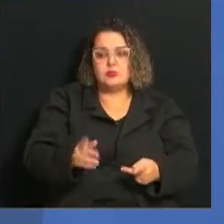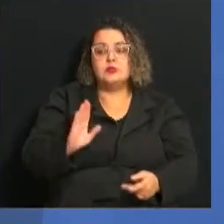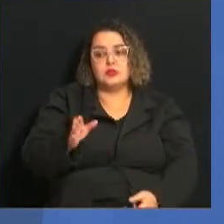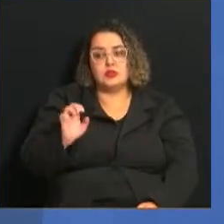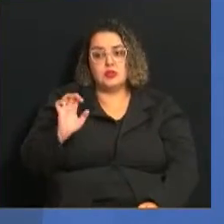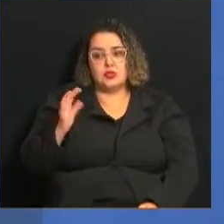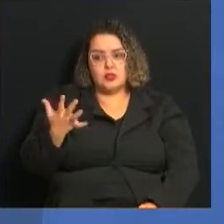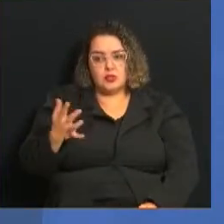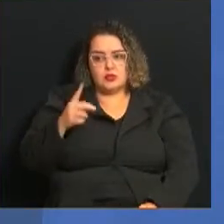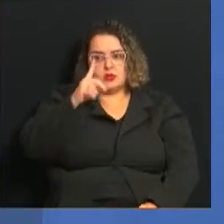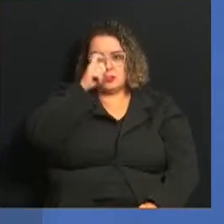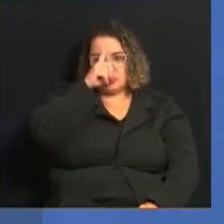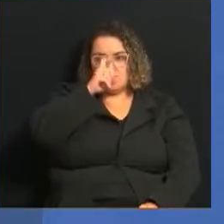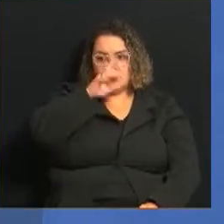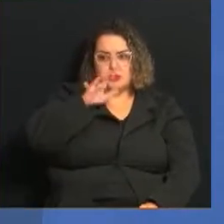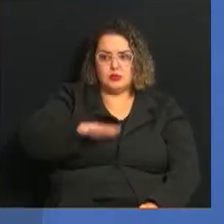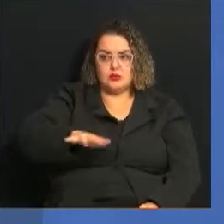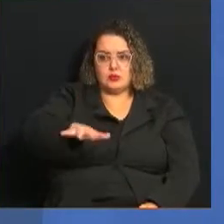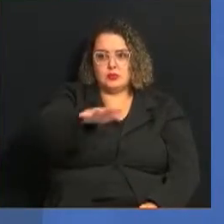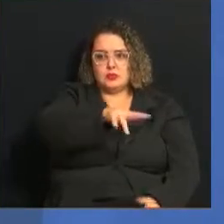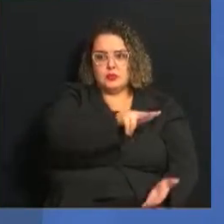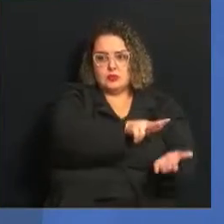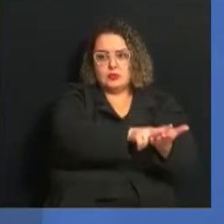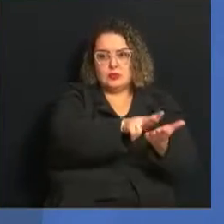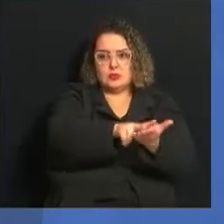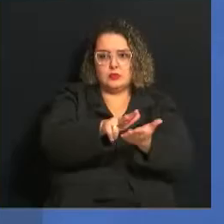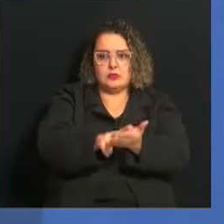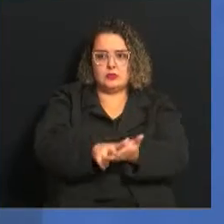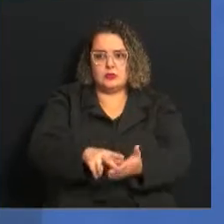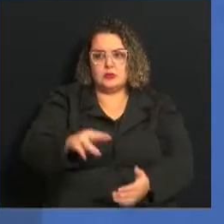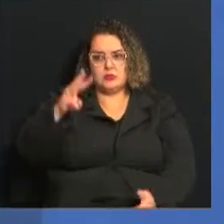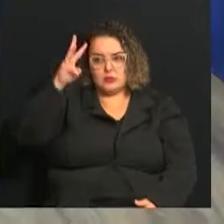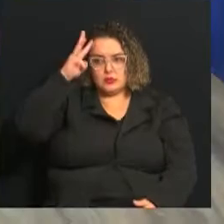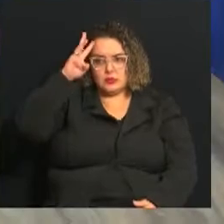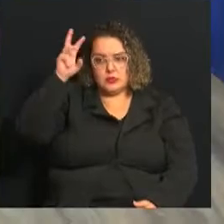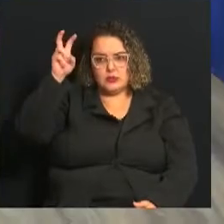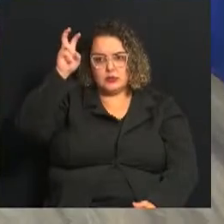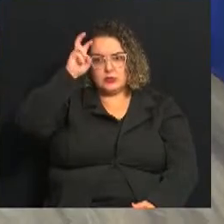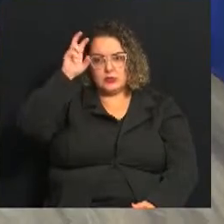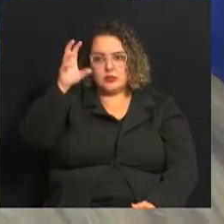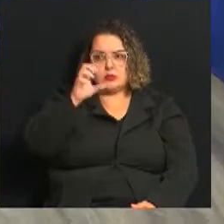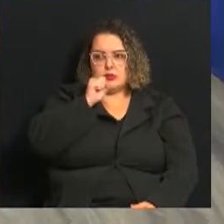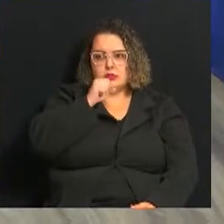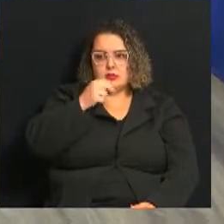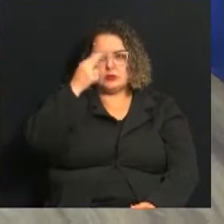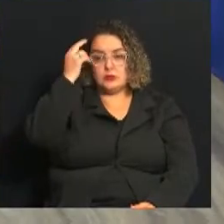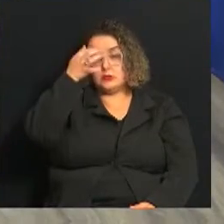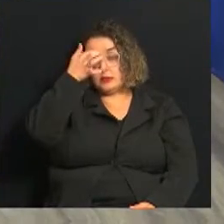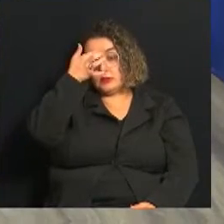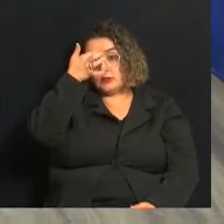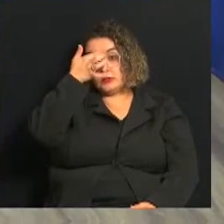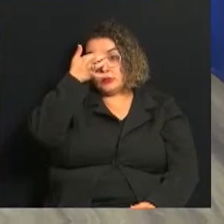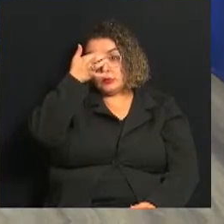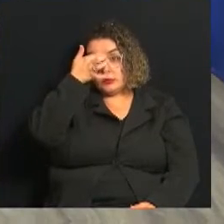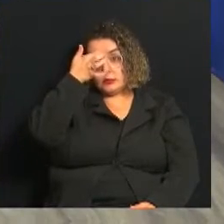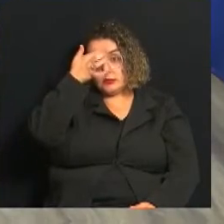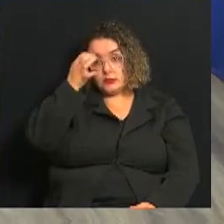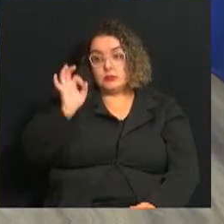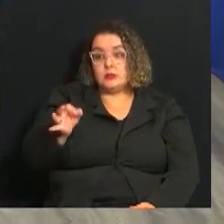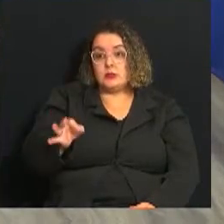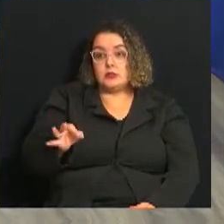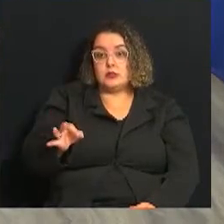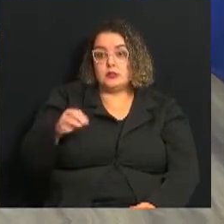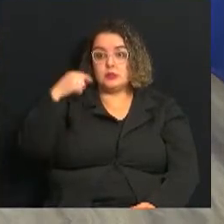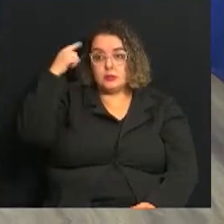nas demais áreas de internação. Então, terça, quinta e sábado, Gabriel. Tá certo, então, Mirna Abreu, a gente já continua com